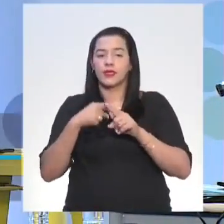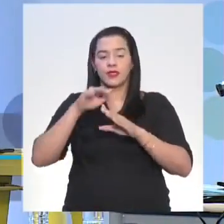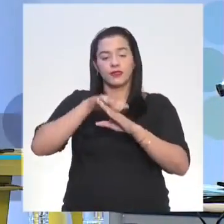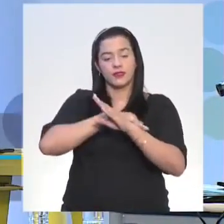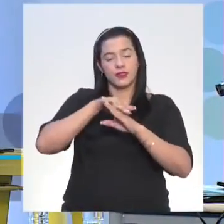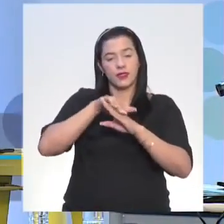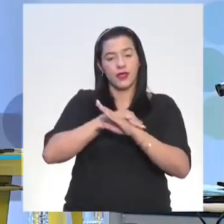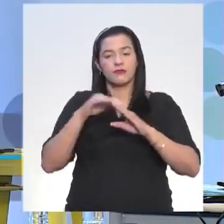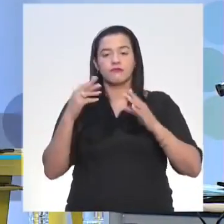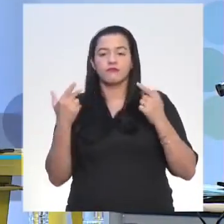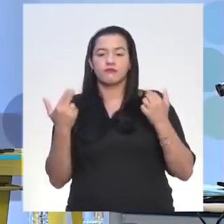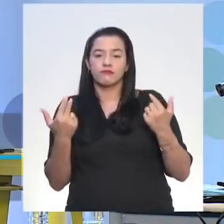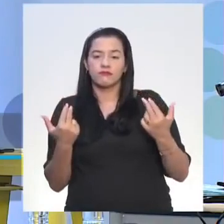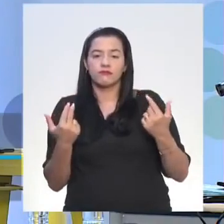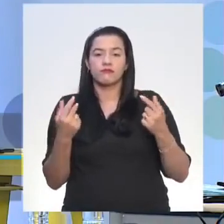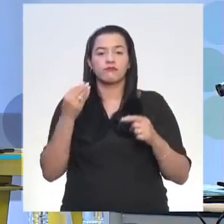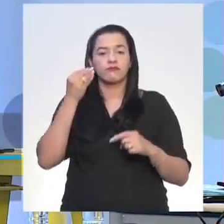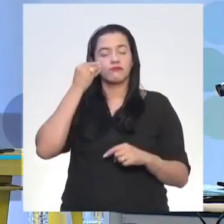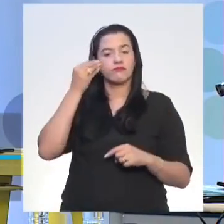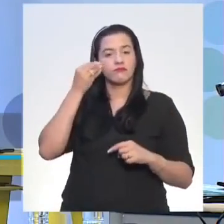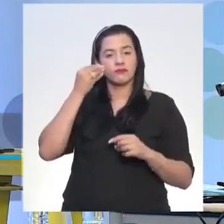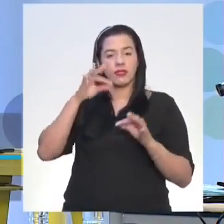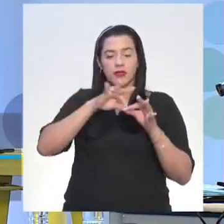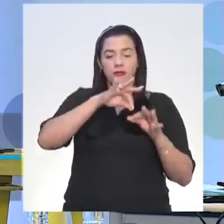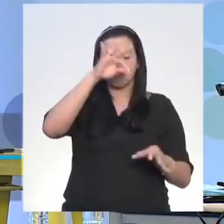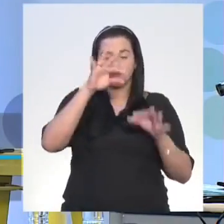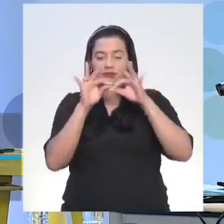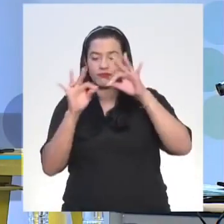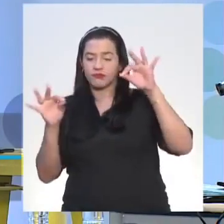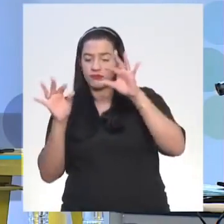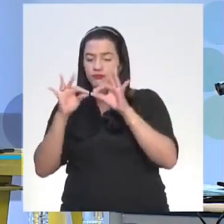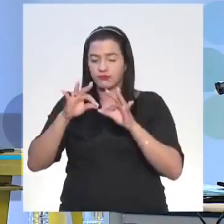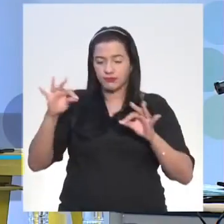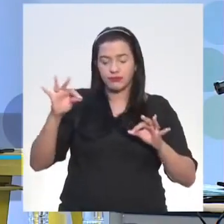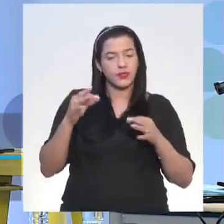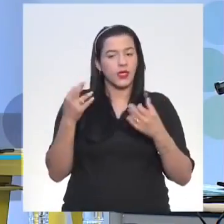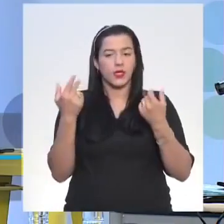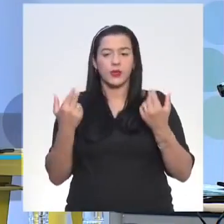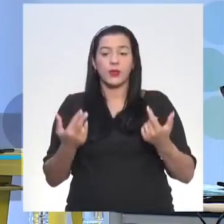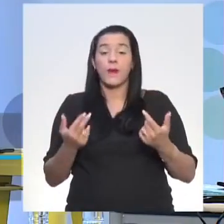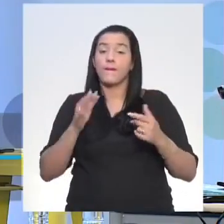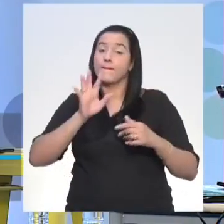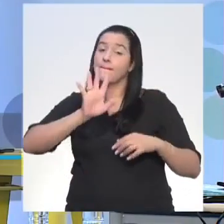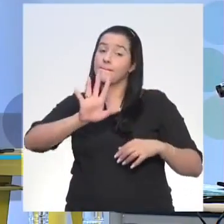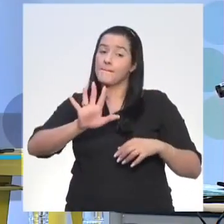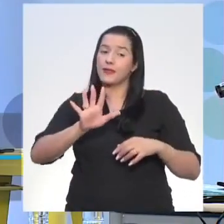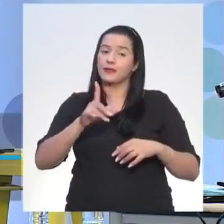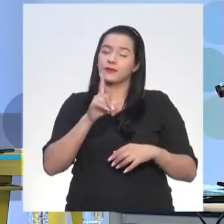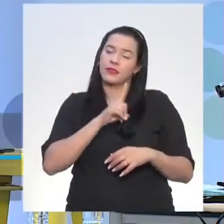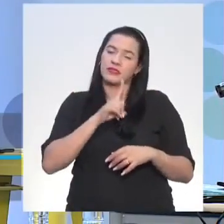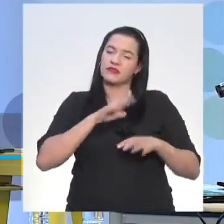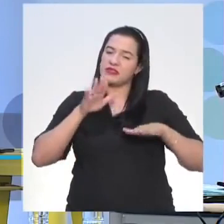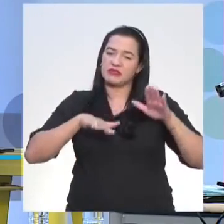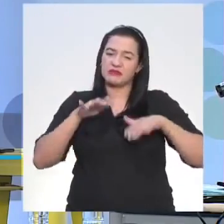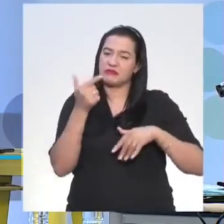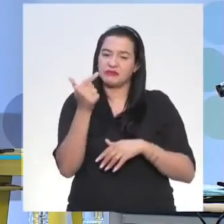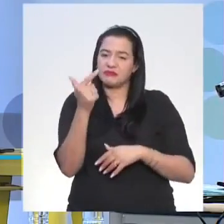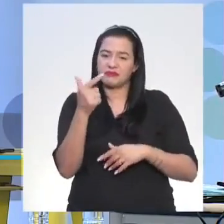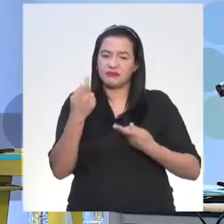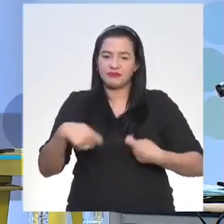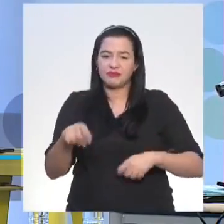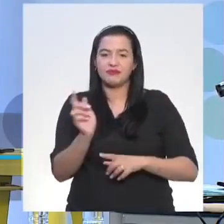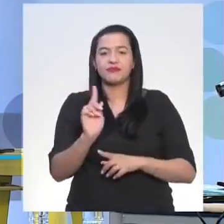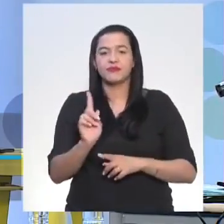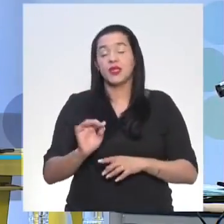correspondentes, eles são proporcionais, nesse caso eles têm a mesma medida, mas a gente vai ver mais à frente que não necessariamente precisa ter. Os lados também